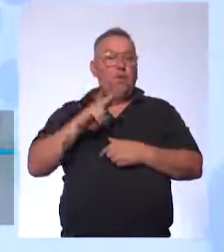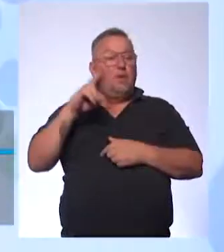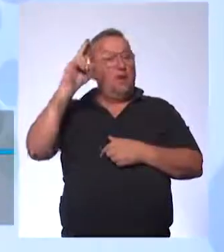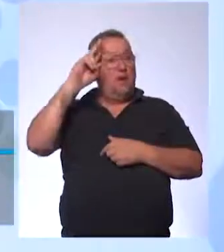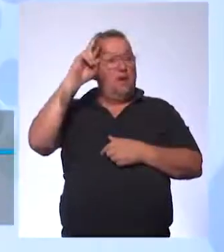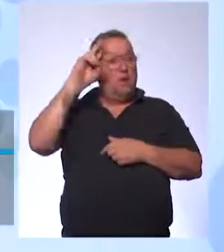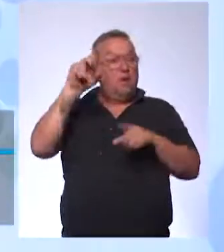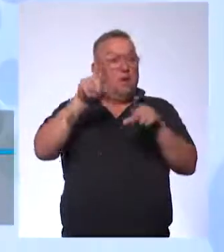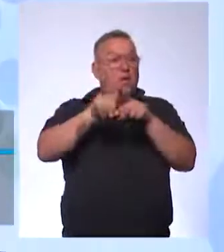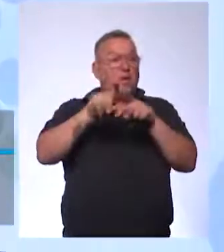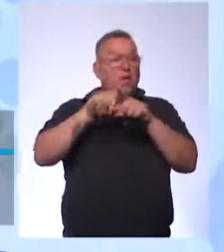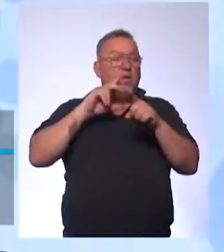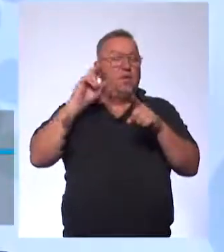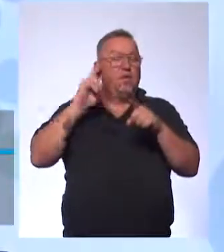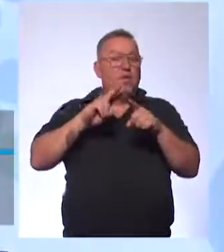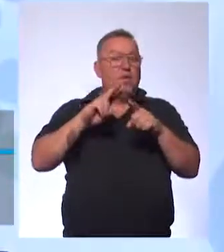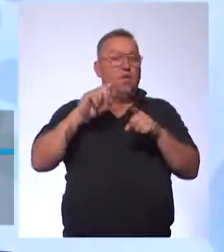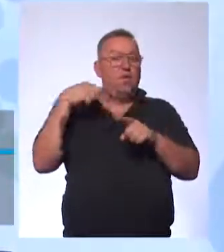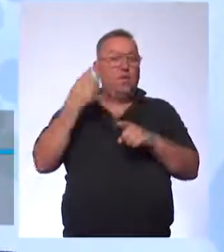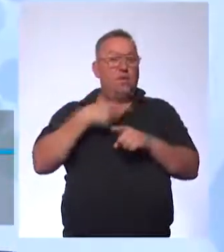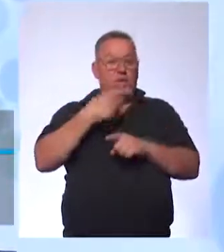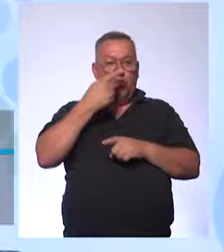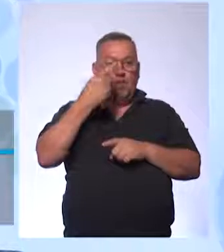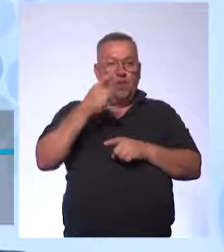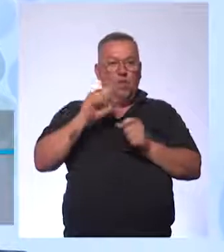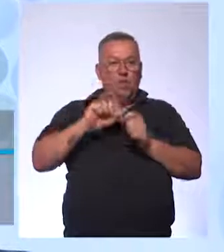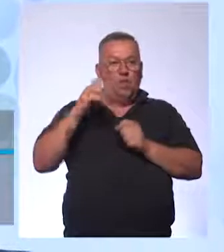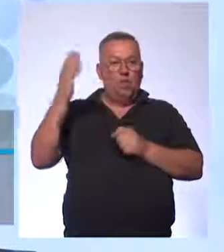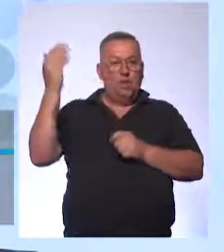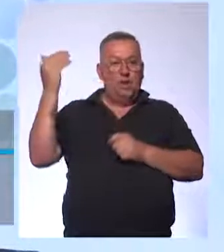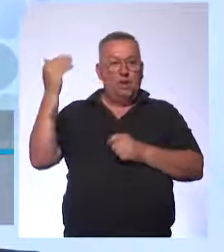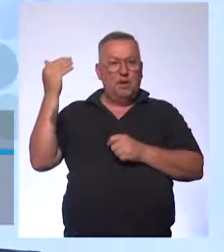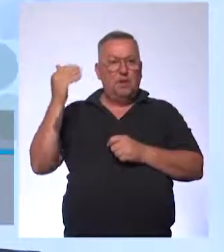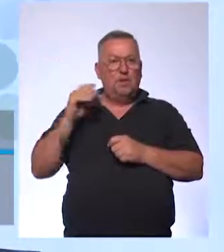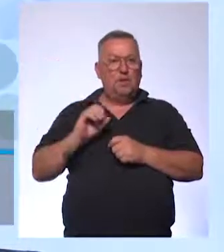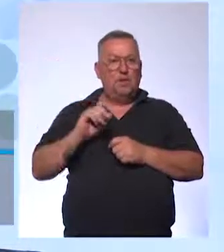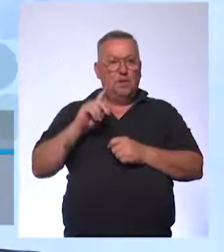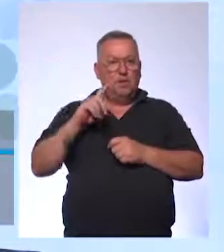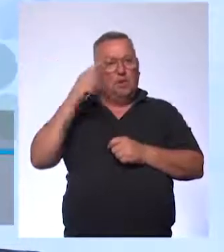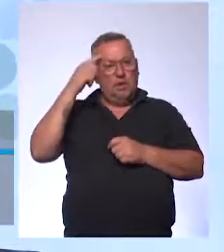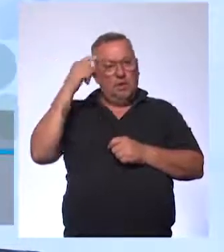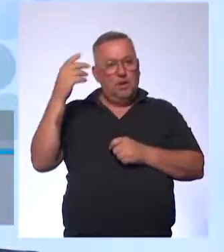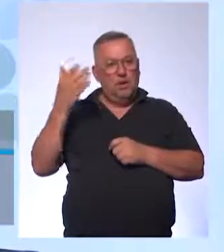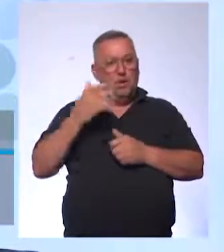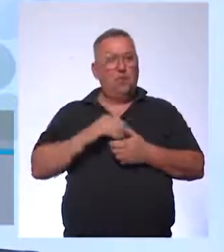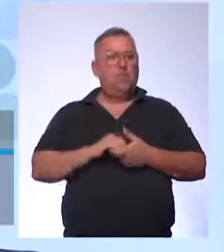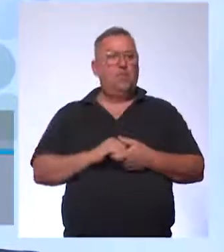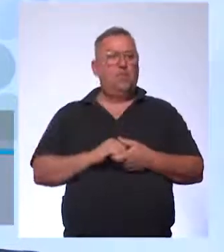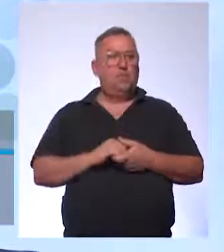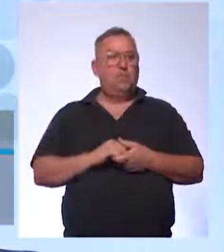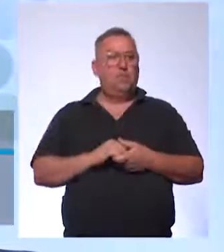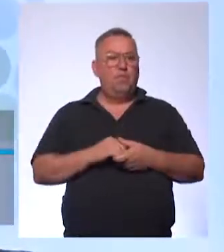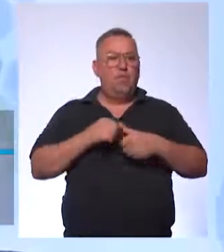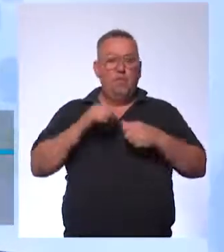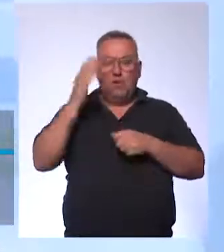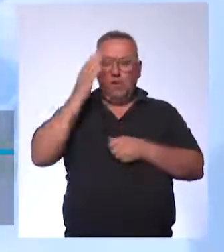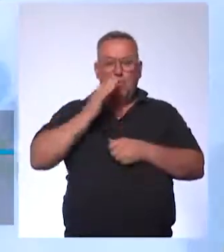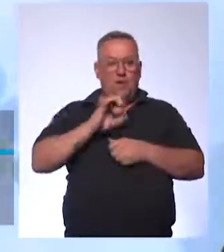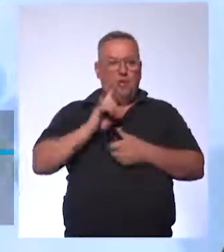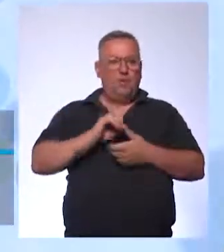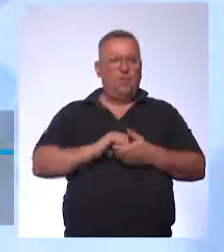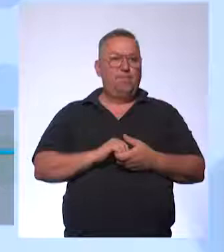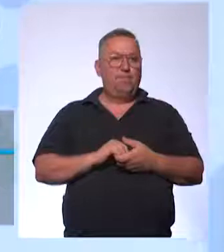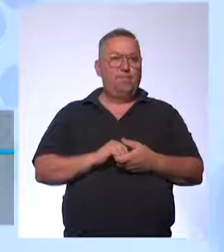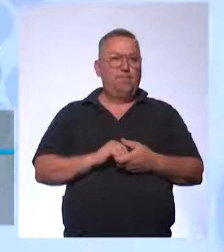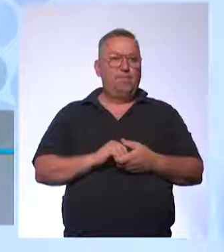E a gente dar essas costuradas, o que a gente falou, o que ficou para trás, tá bom? E essa é a ideia hoje, tá bom? Não fica bravo com a gente, não,